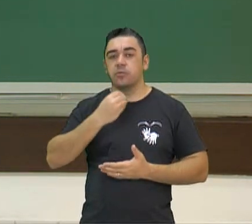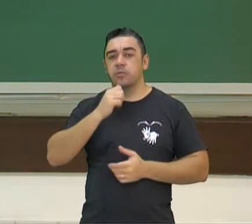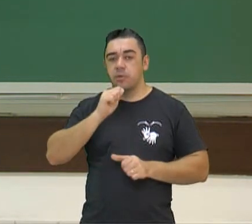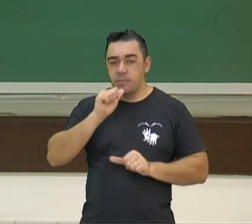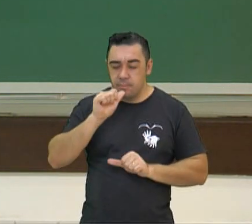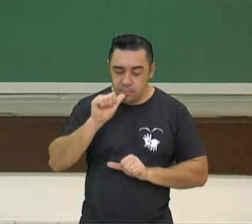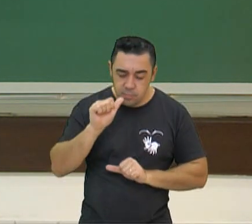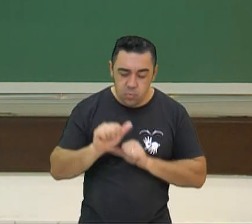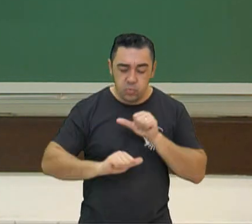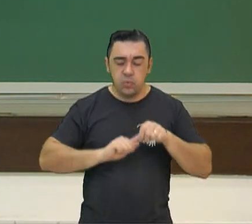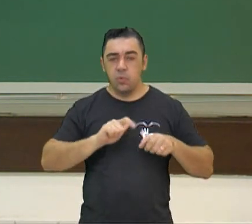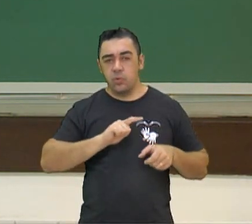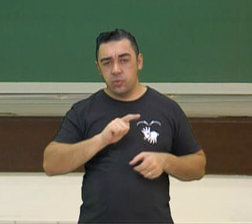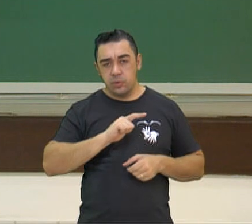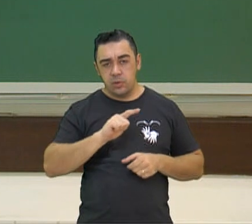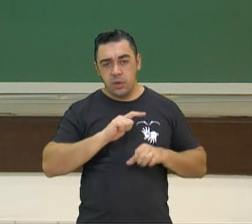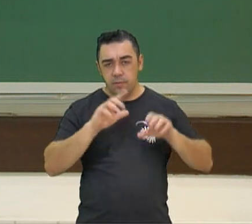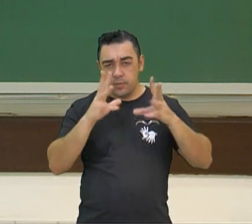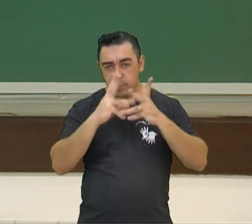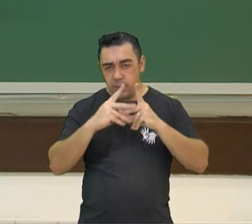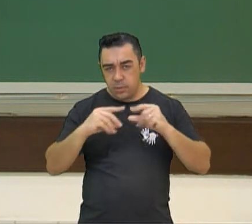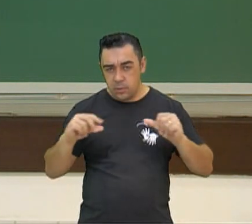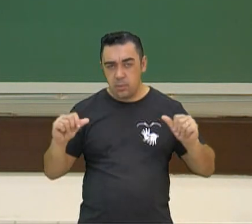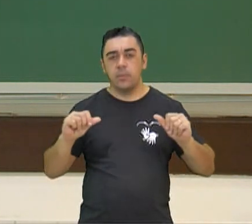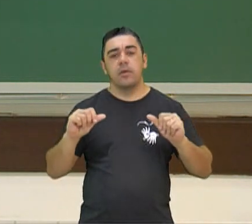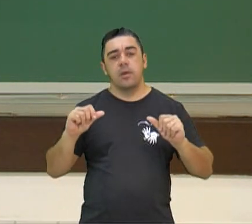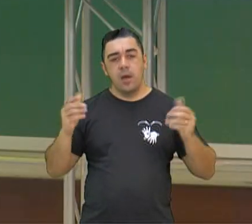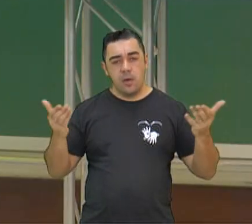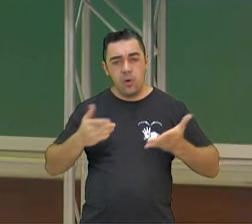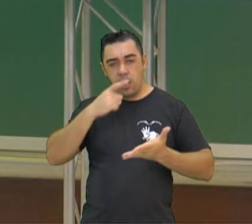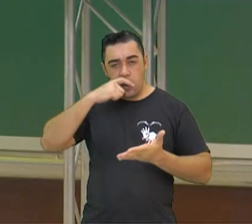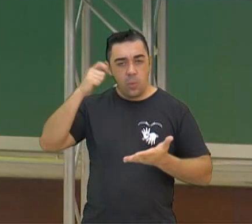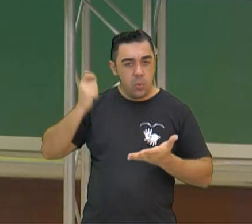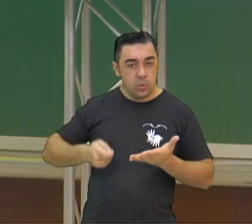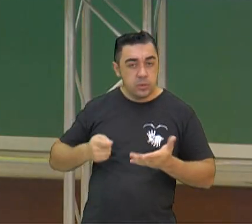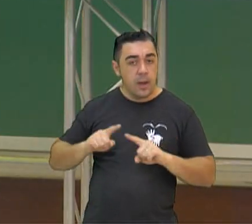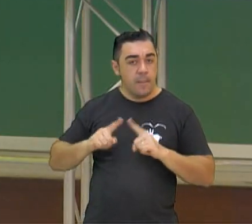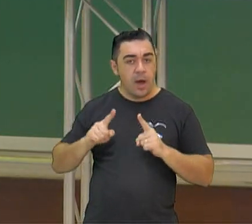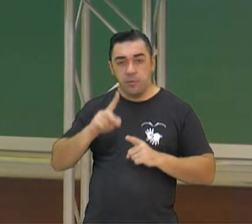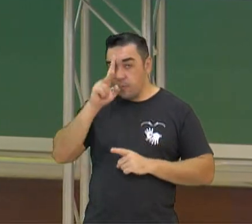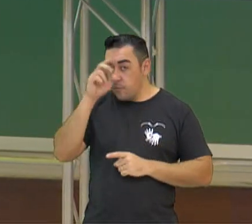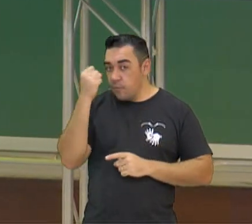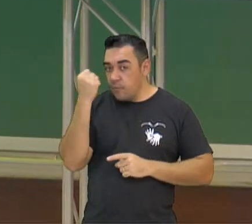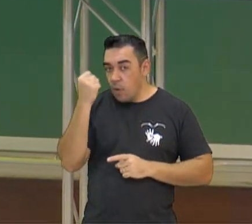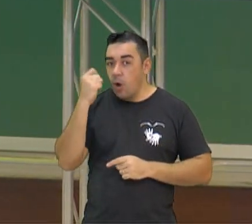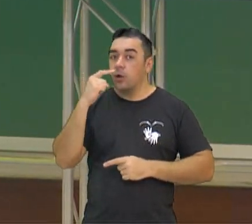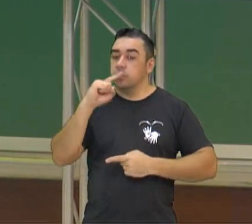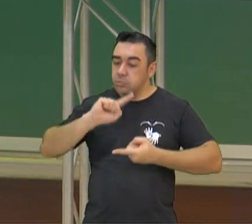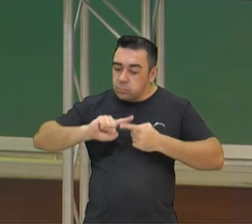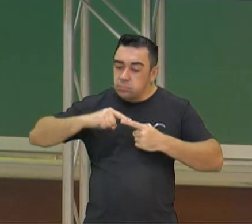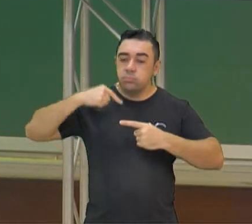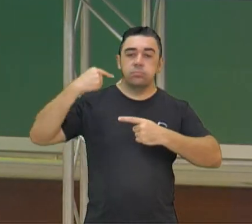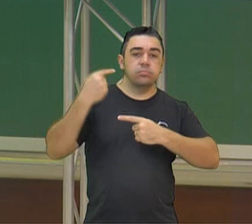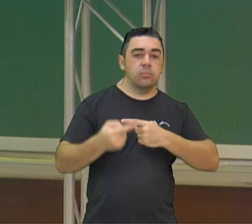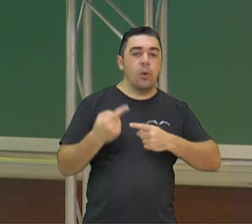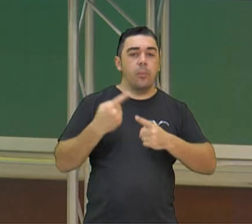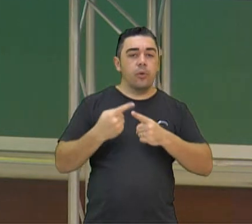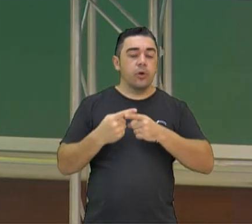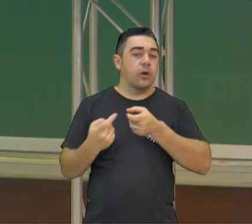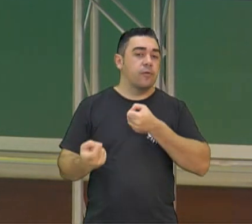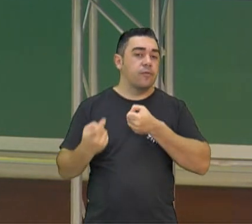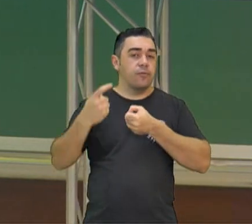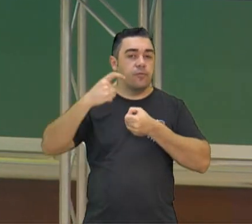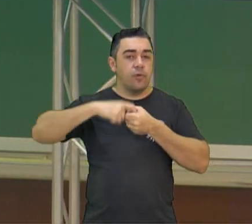Repúblicas Socialistas Soviéticas se desintegraram, mas que se fortaleceu em seguida, principalmente depois da